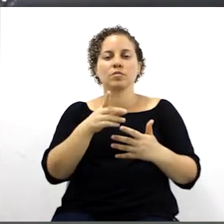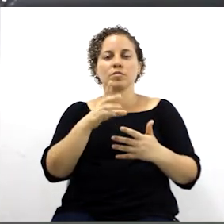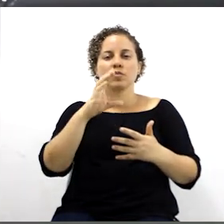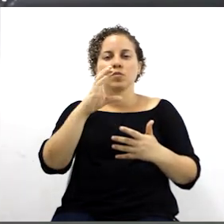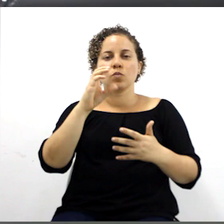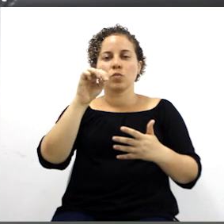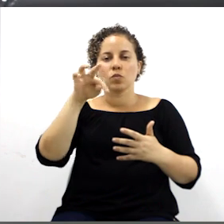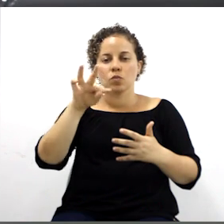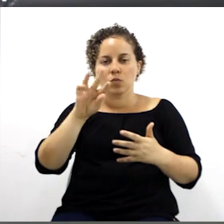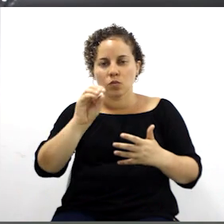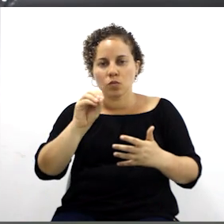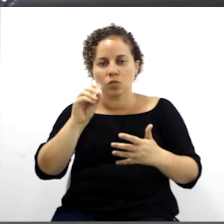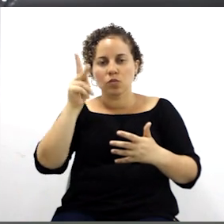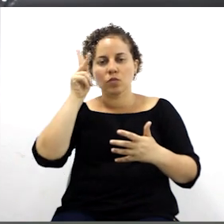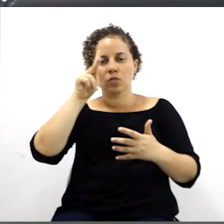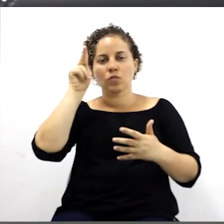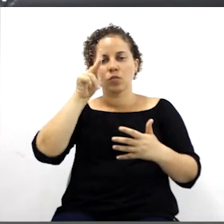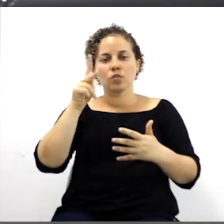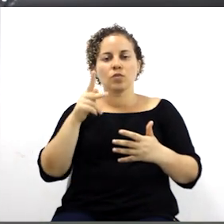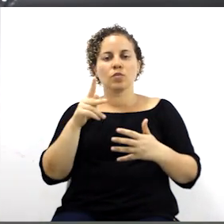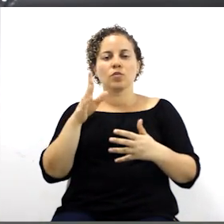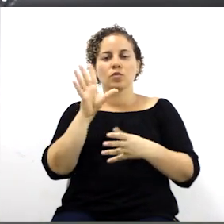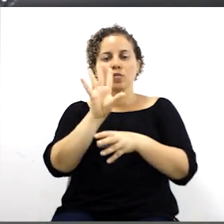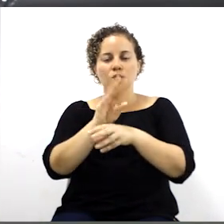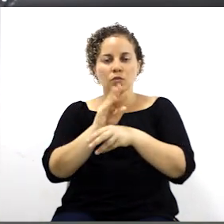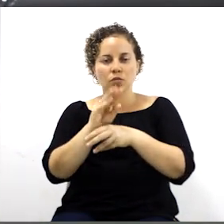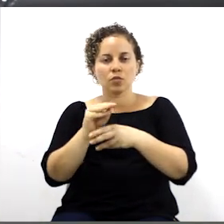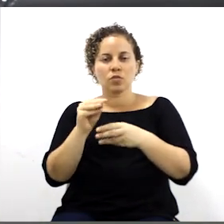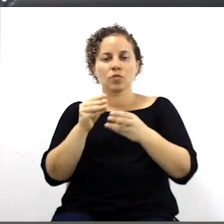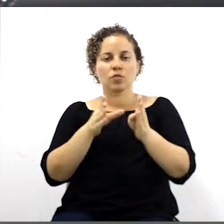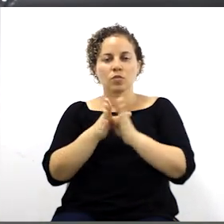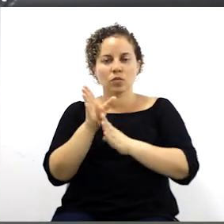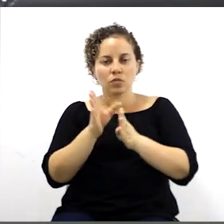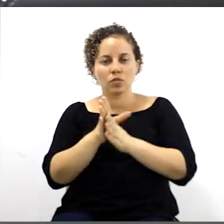importante que vocês utilizem essas fontes que são recomendadas,